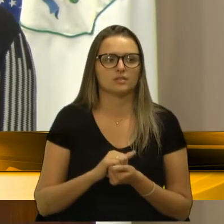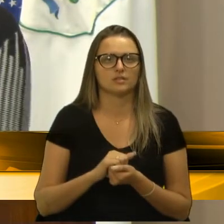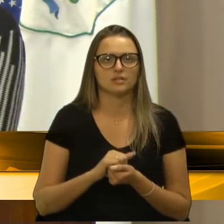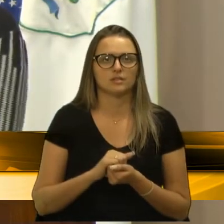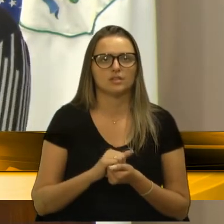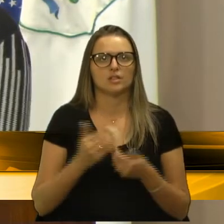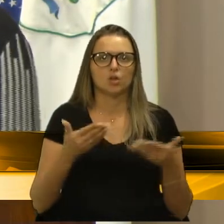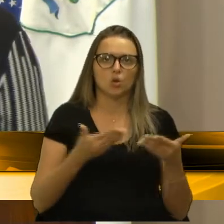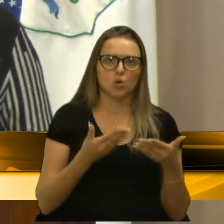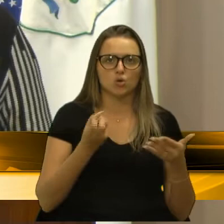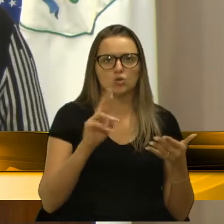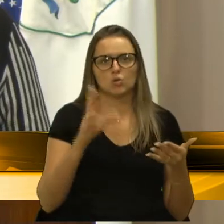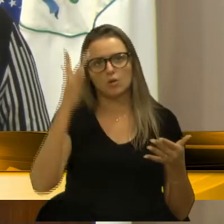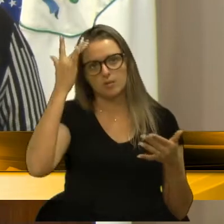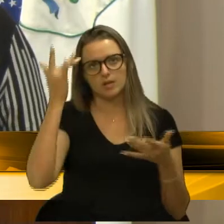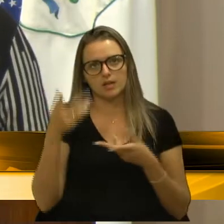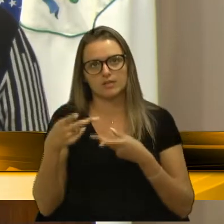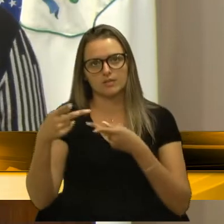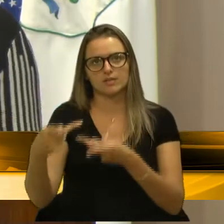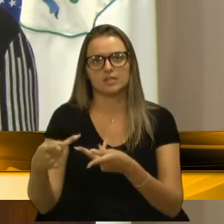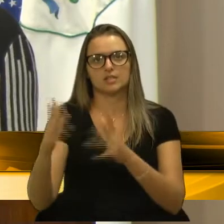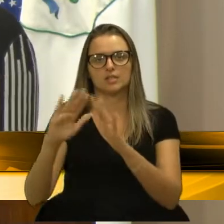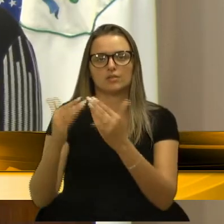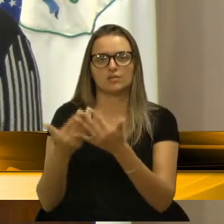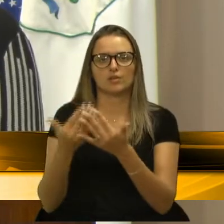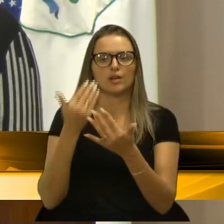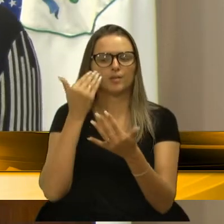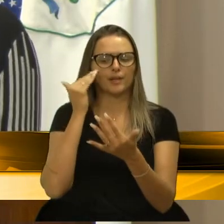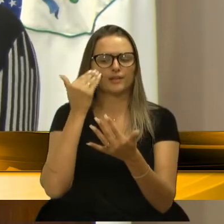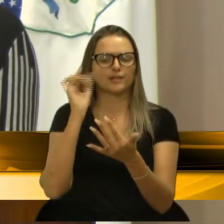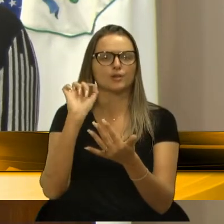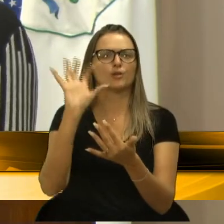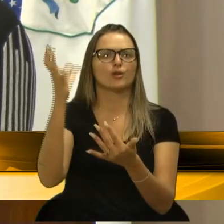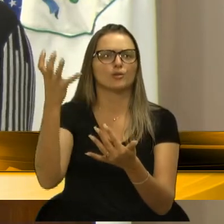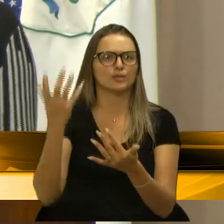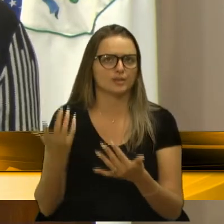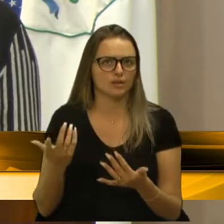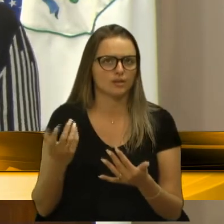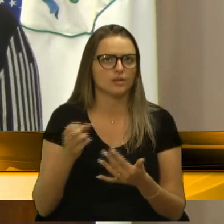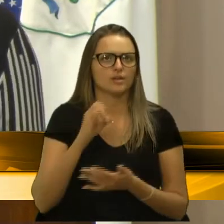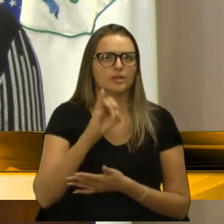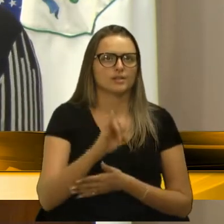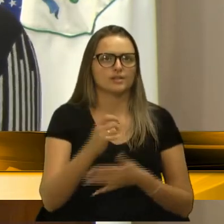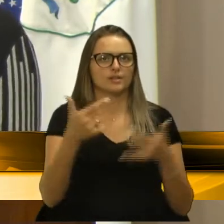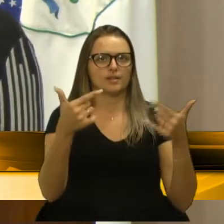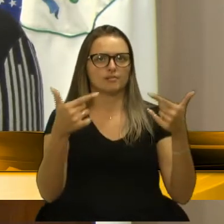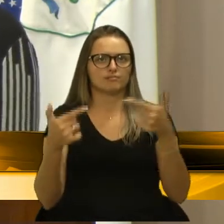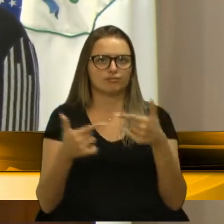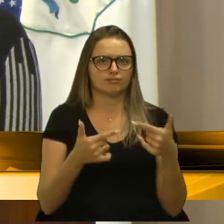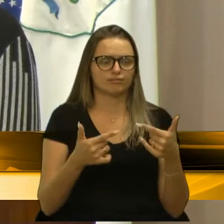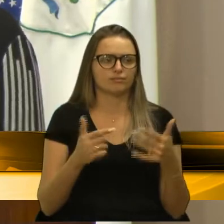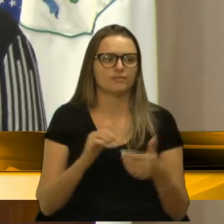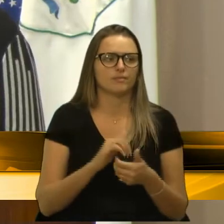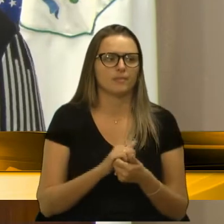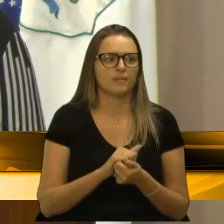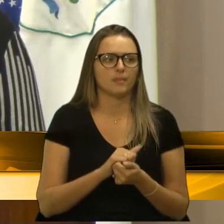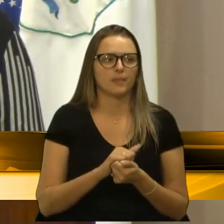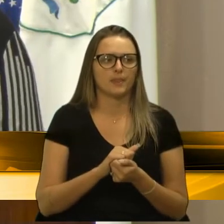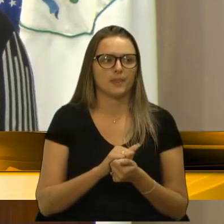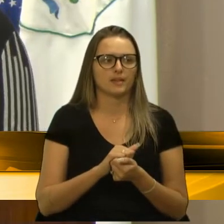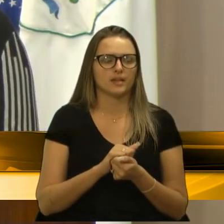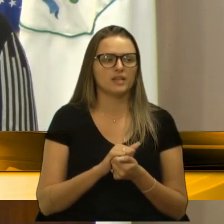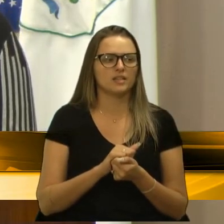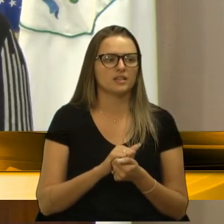entre hoje e amanhã, visitando a escola para entender mais a situação, se existem muitas situações similares, como a gente pode fazer para